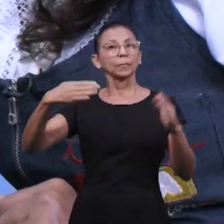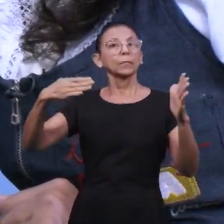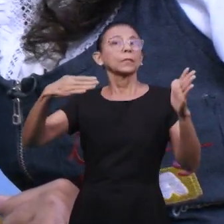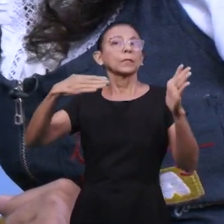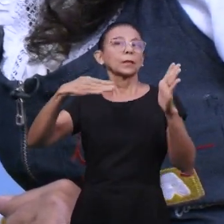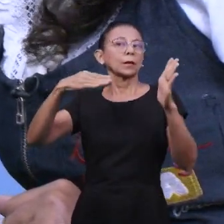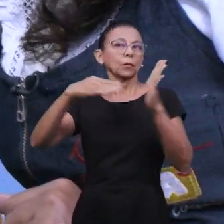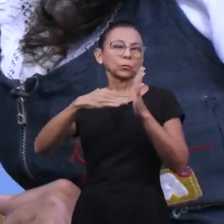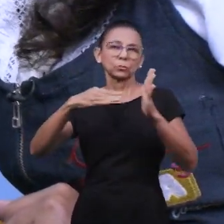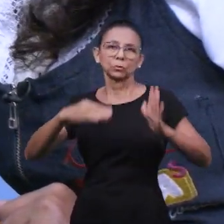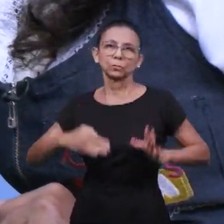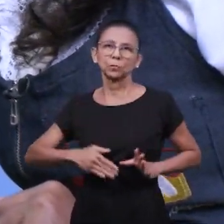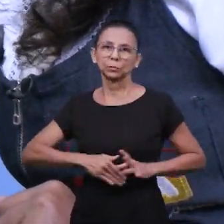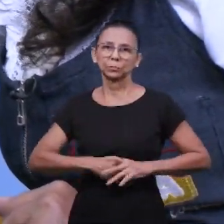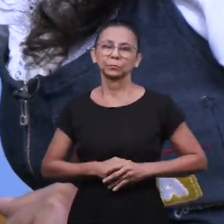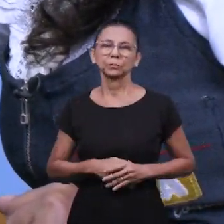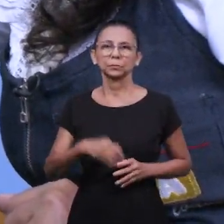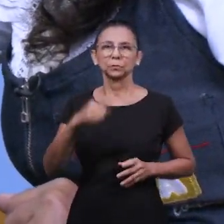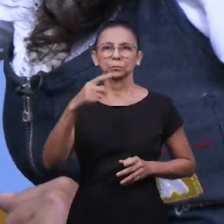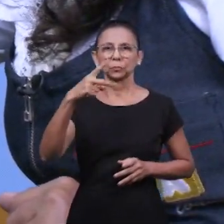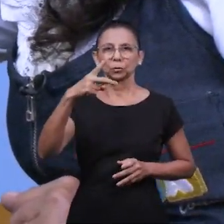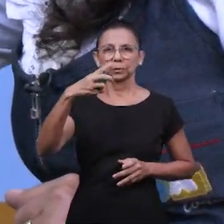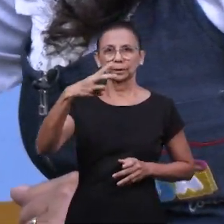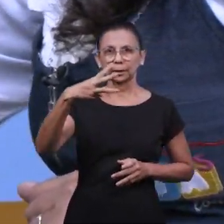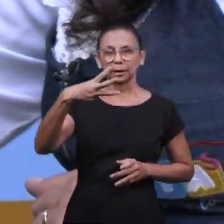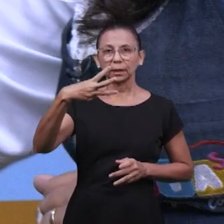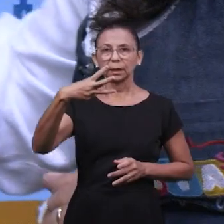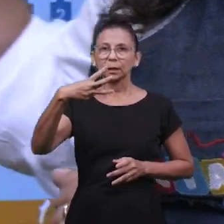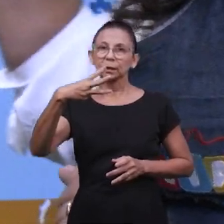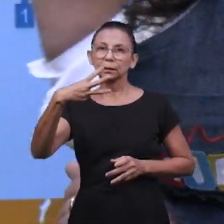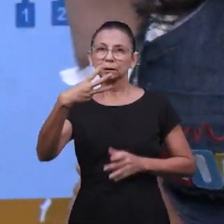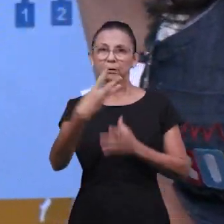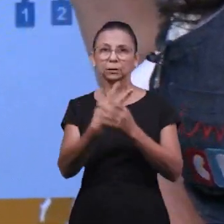da anacruza, que o 1, 2, 3 tempos